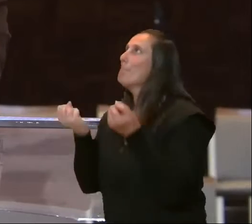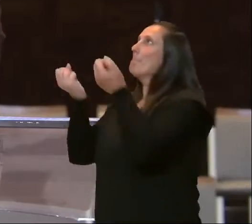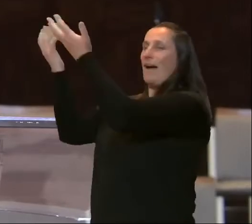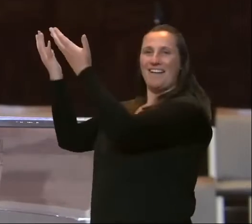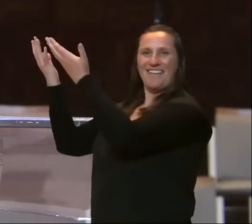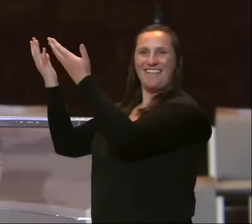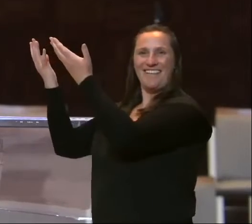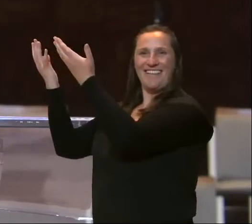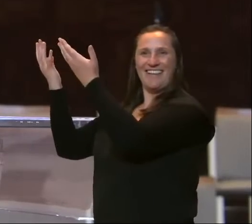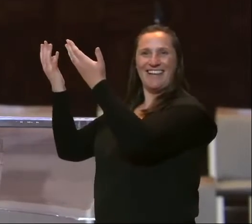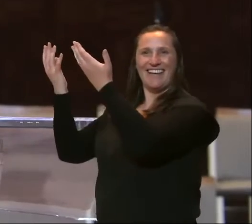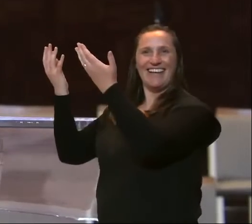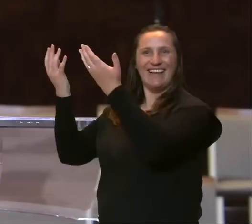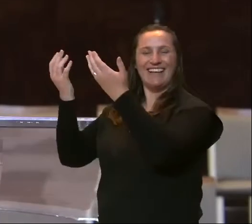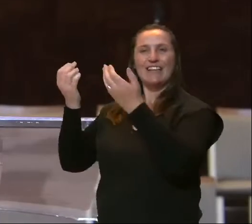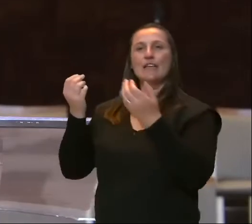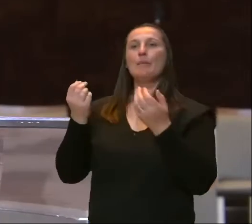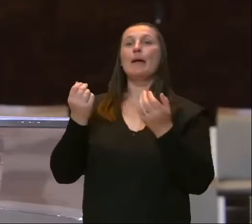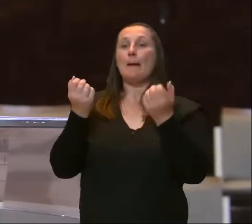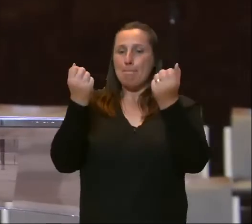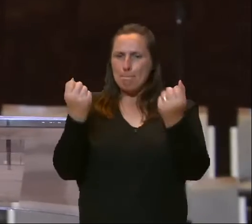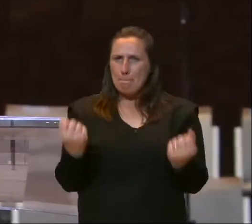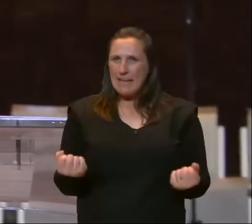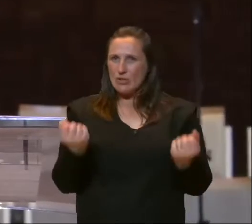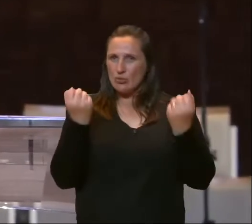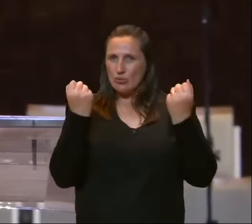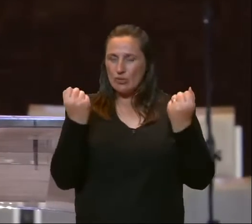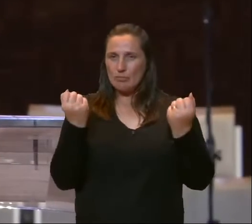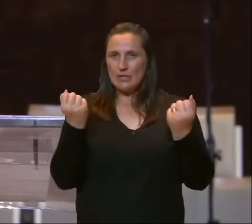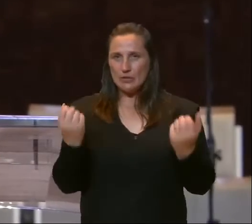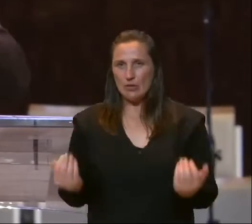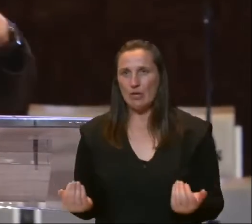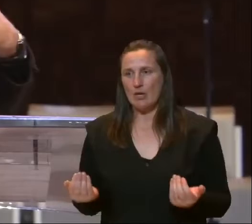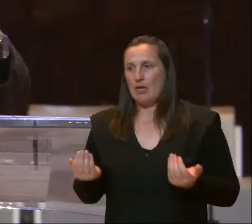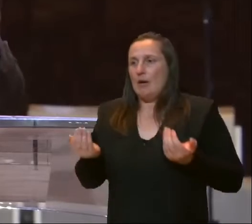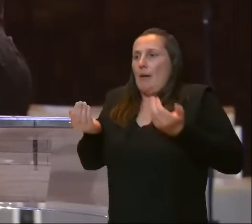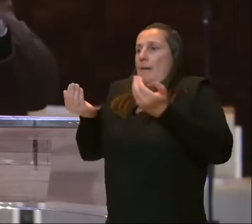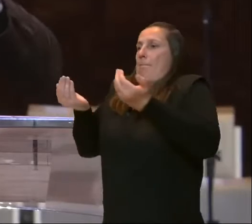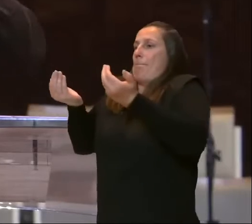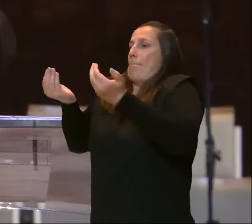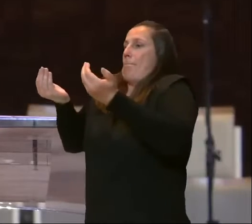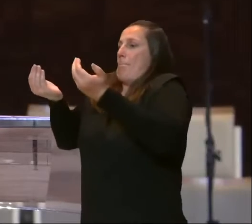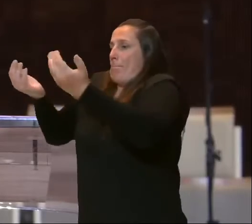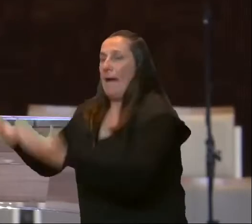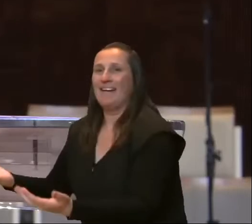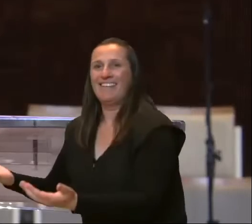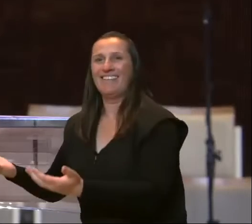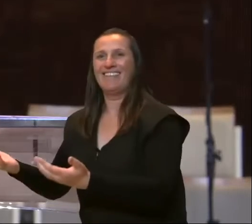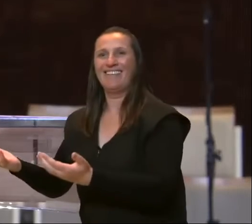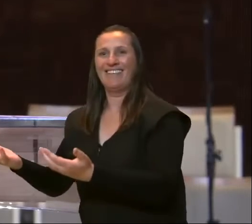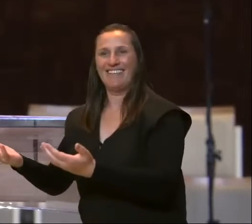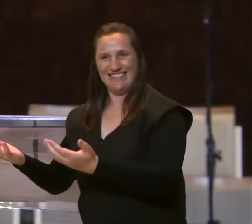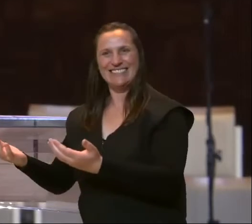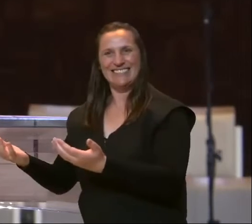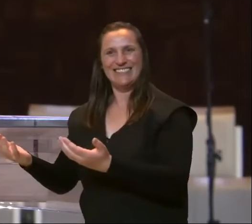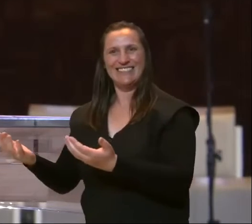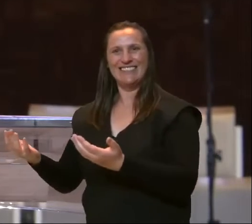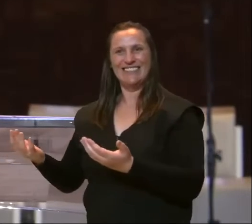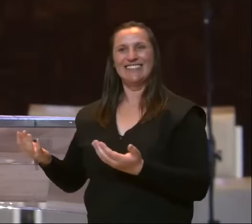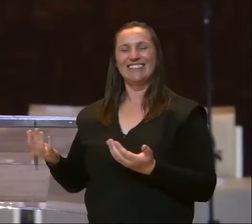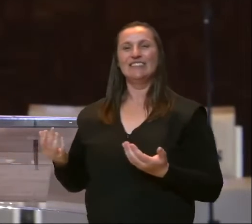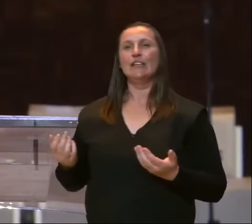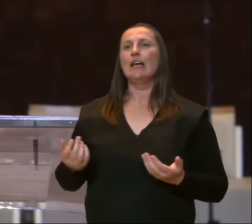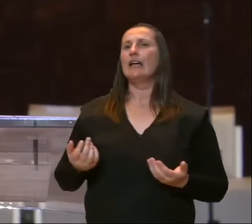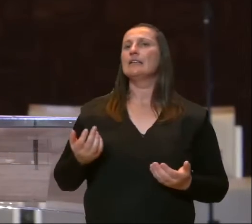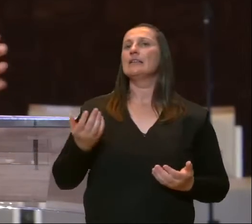Literalmente isso. Eu pego o peso e coloco sobre. Quantas vezes eu pego as bagagens pesadas da minha